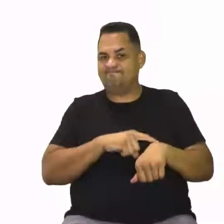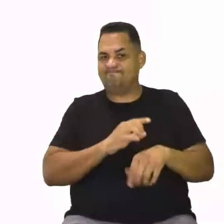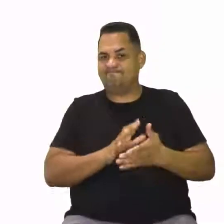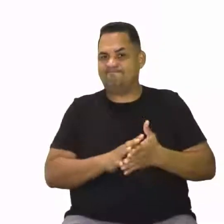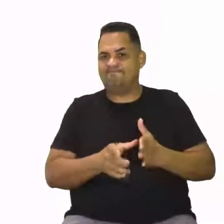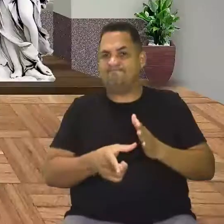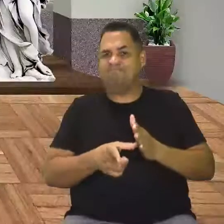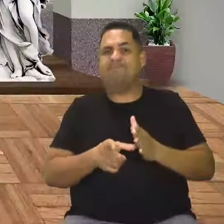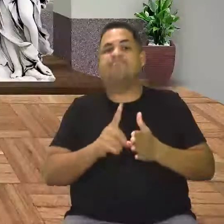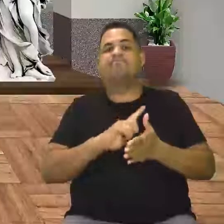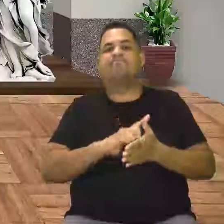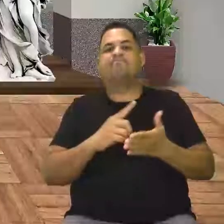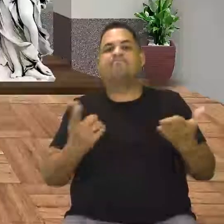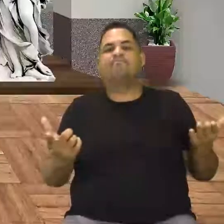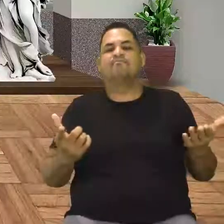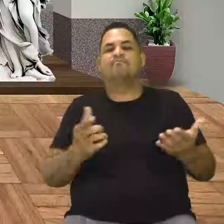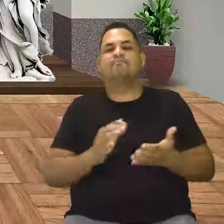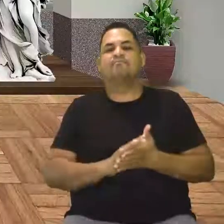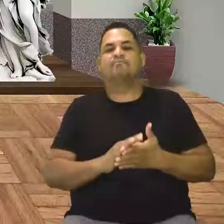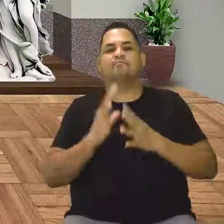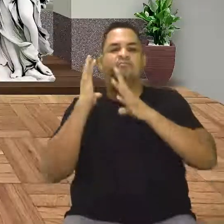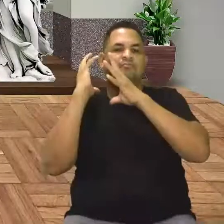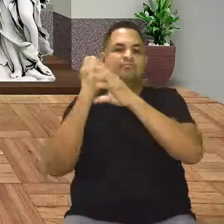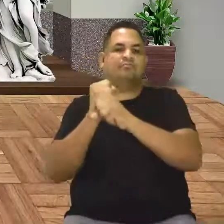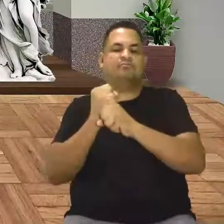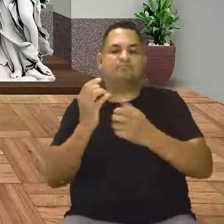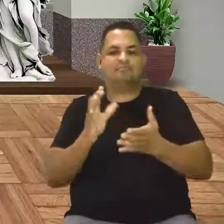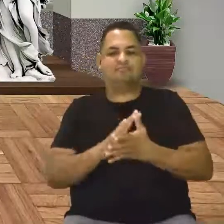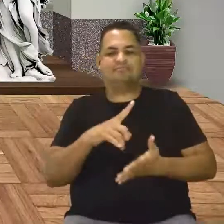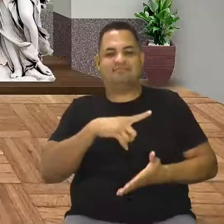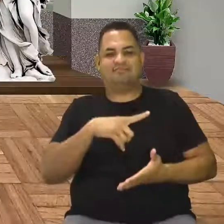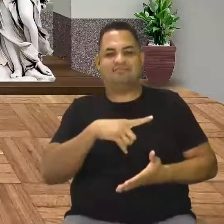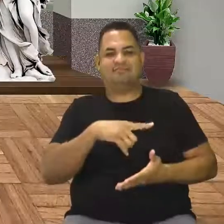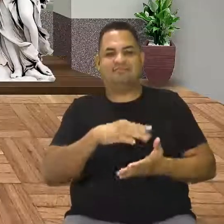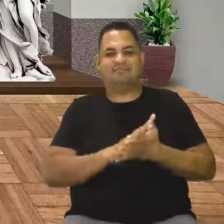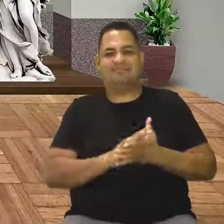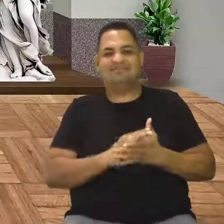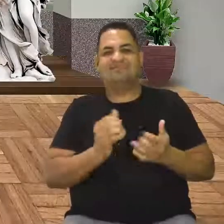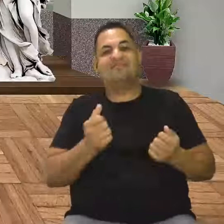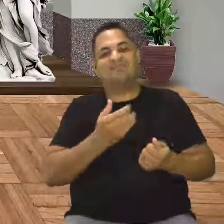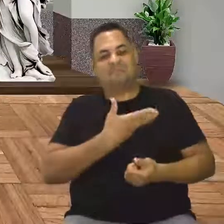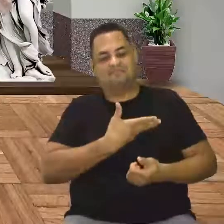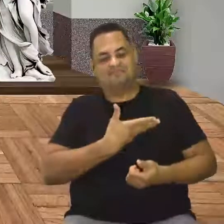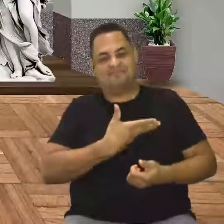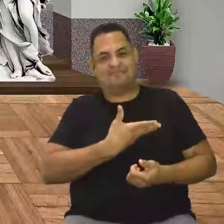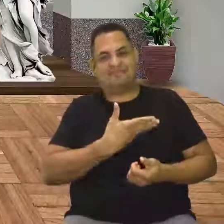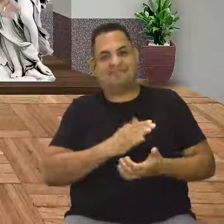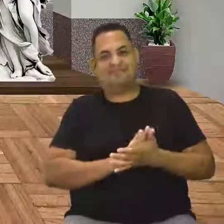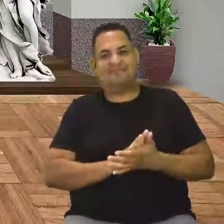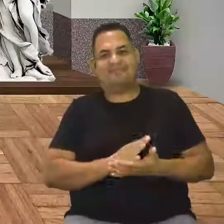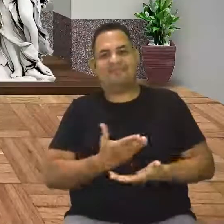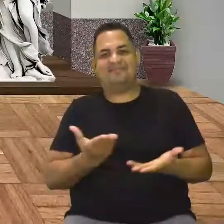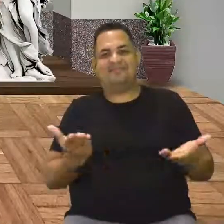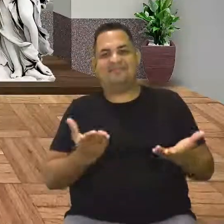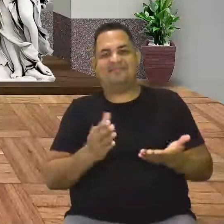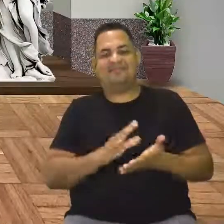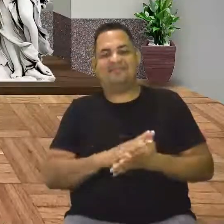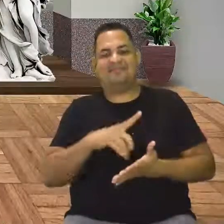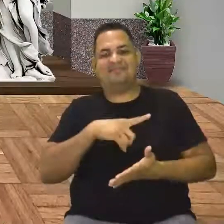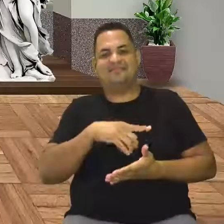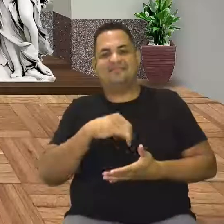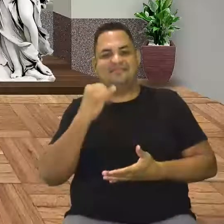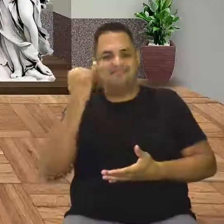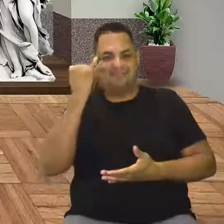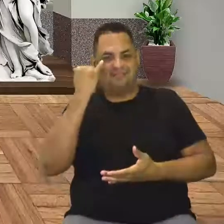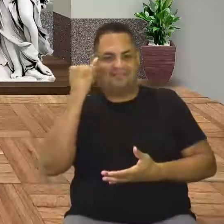volta. Nessa revisão, eu tenho aqui o meu parça, como diz o Neymar, né? Eu tenho o Sâmio,